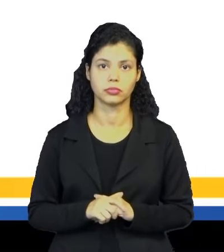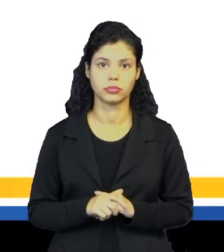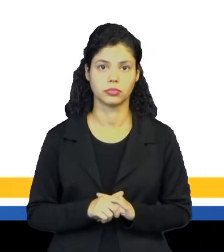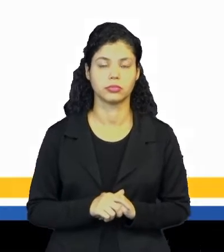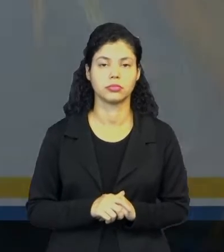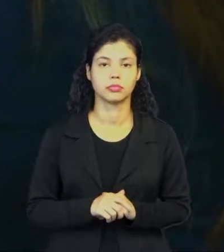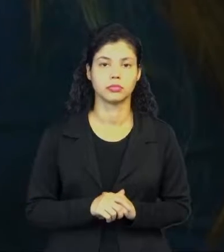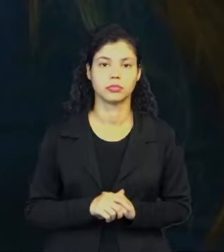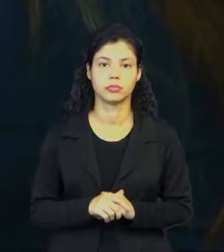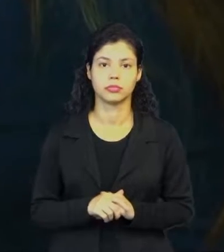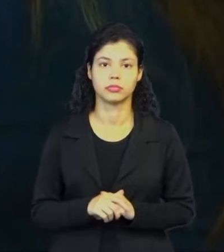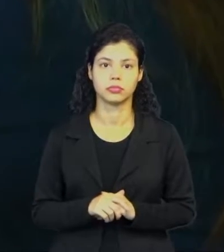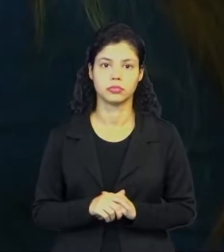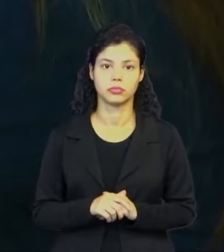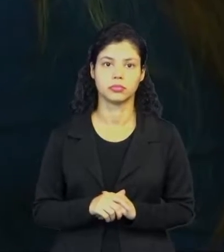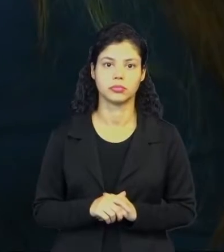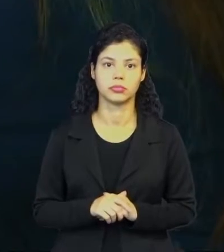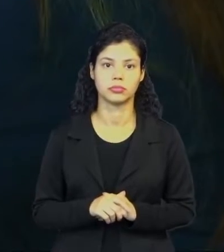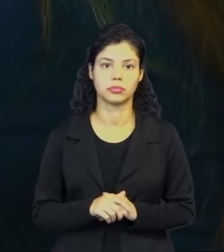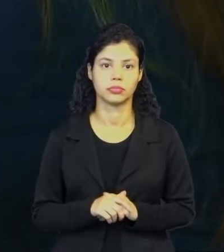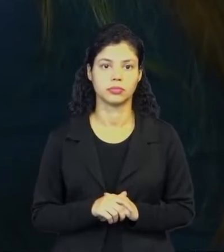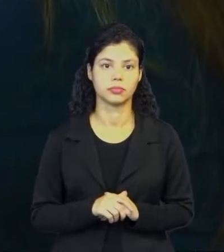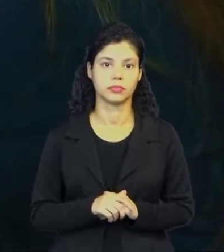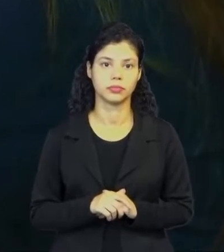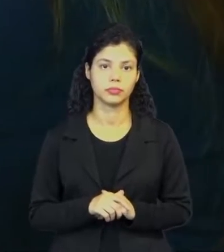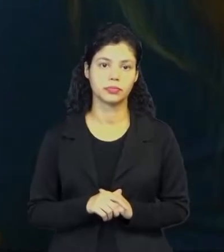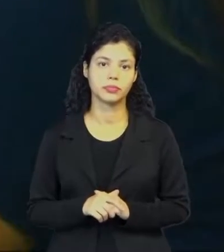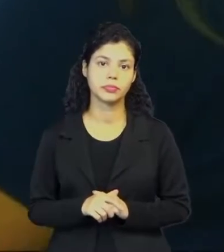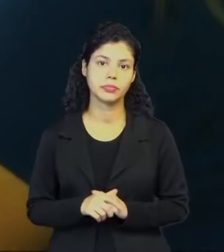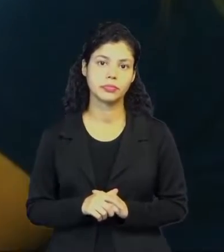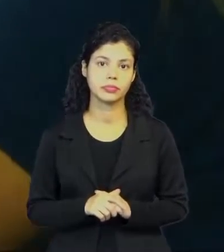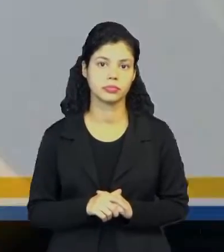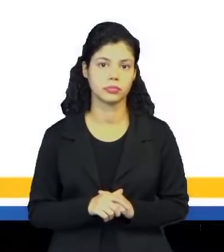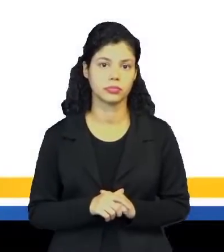comigo. Pedro,